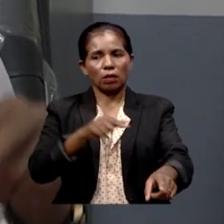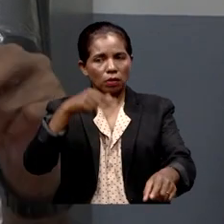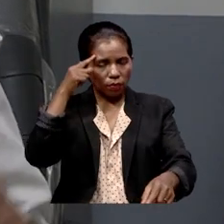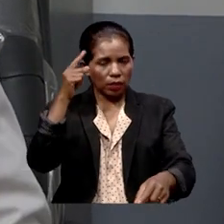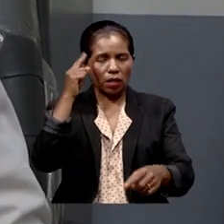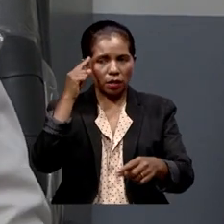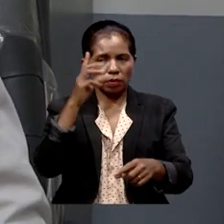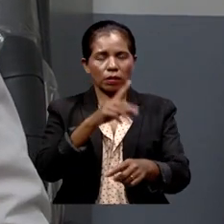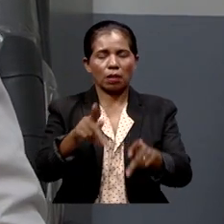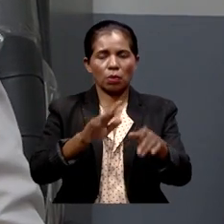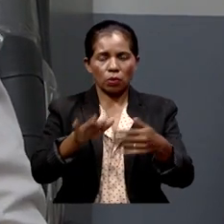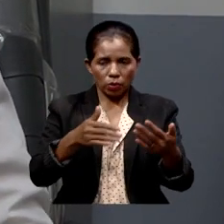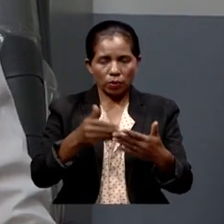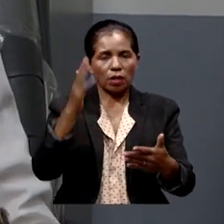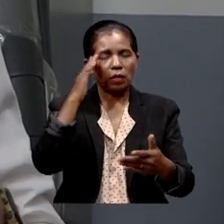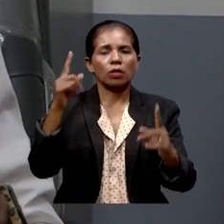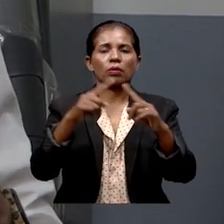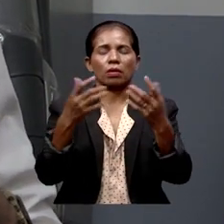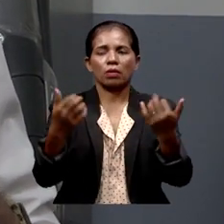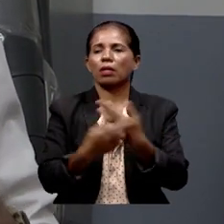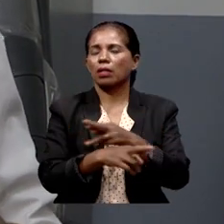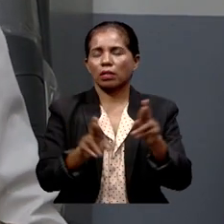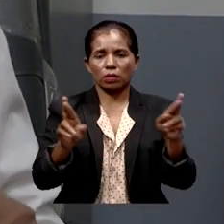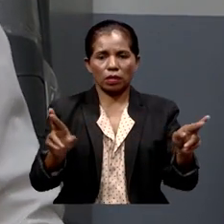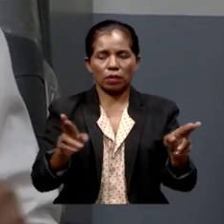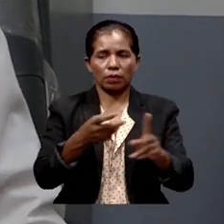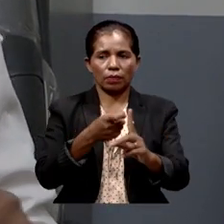noi na akademista mo sa noi mai be to hilor resultado hu se